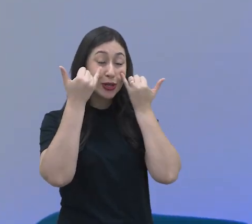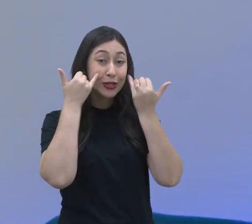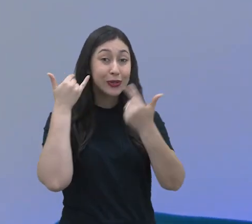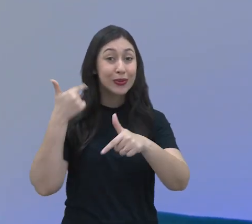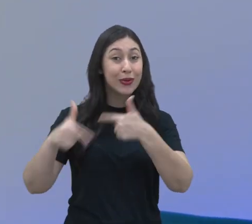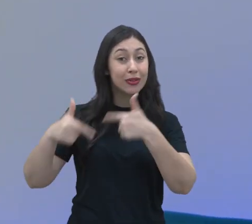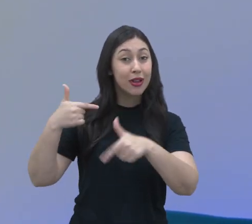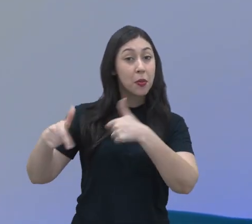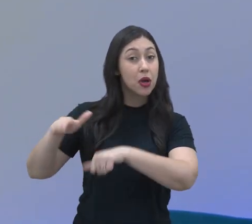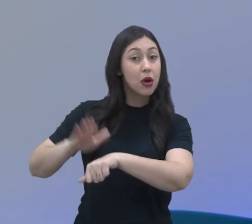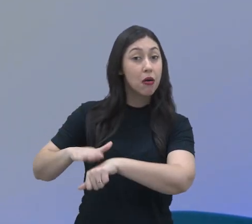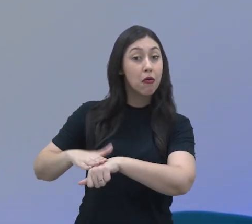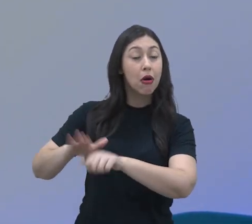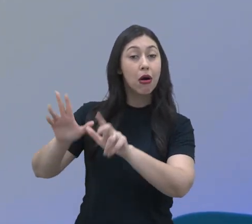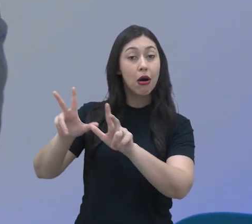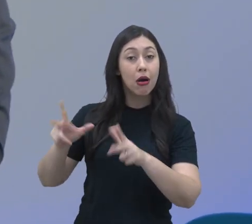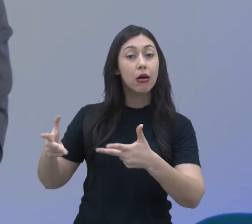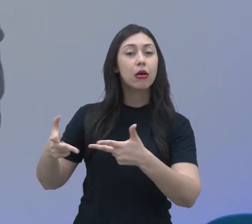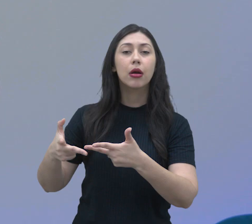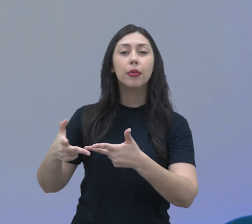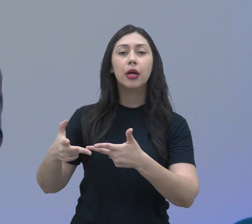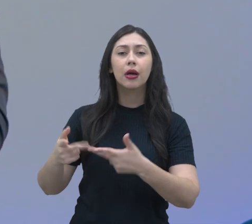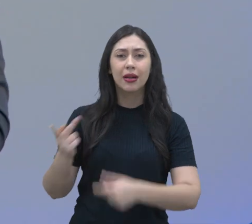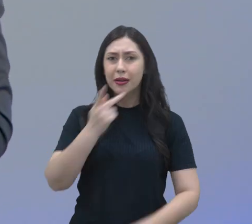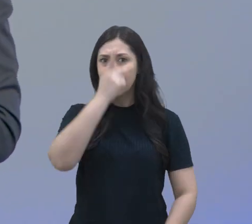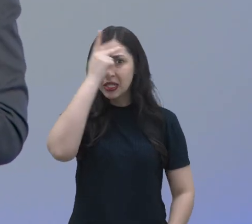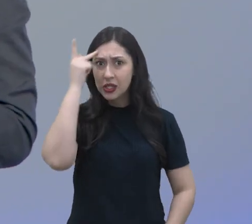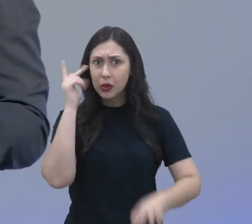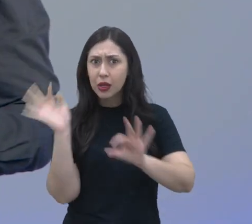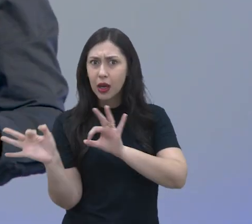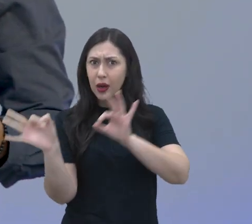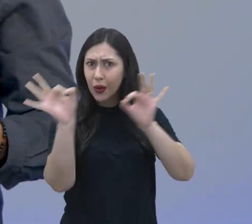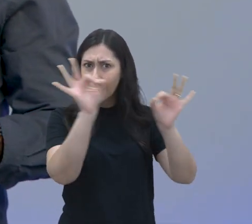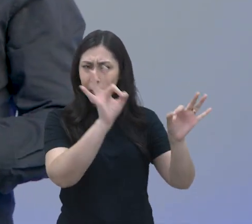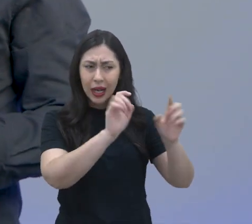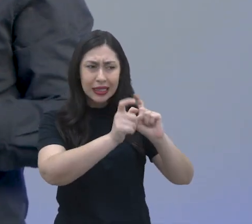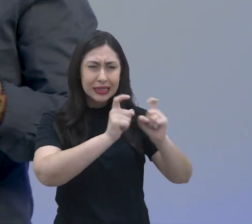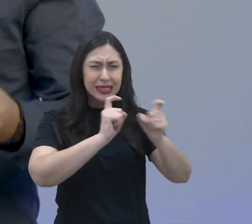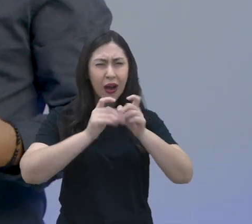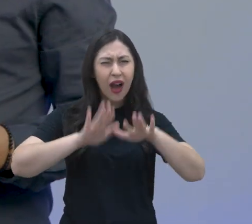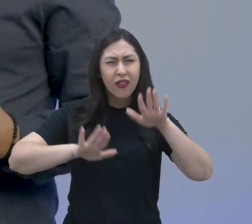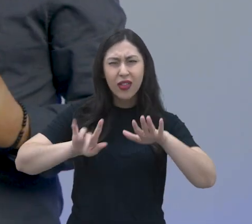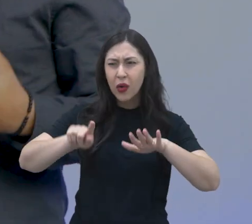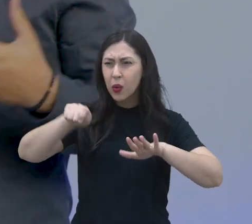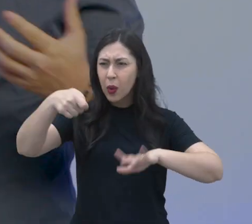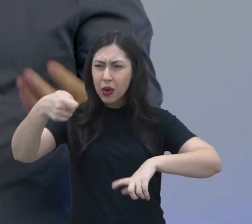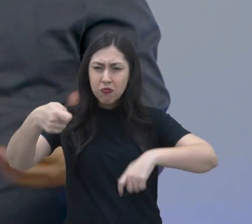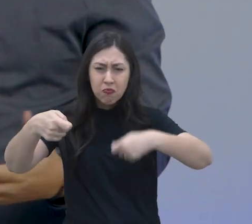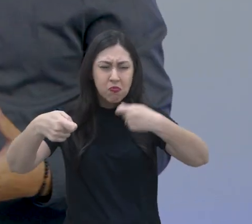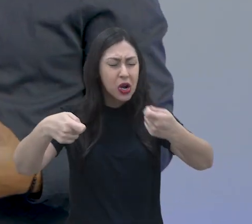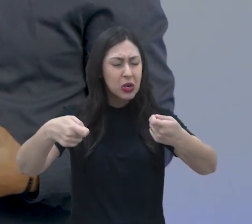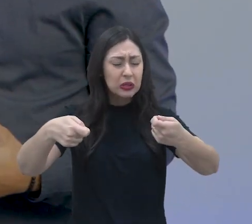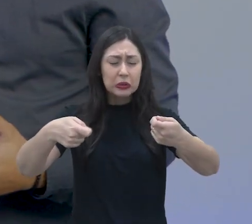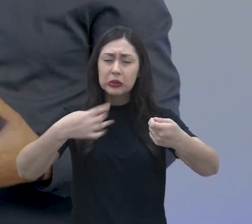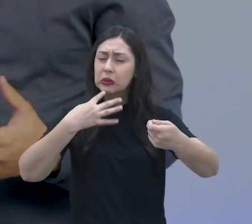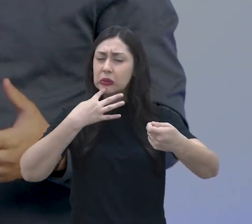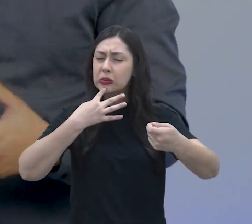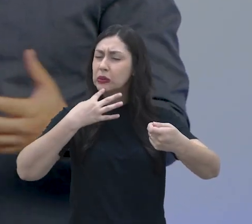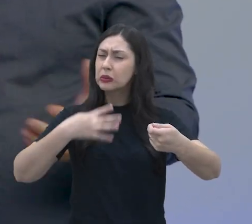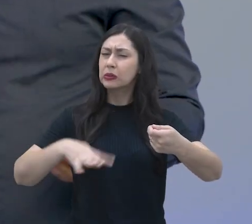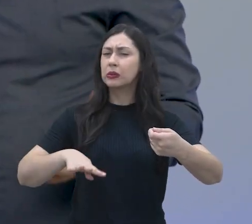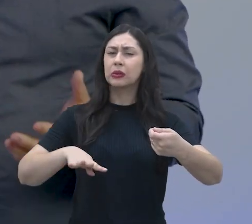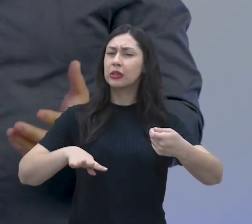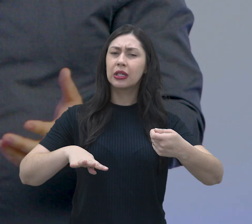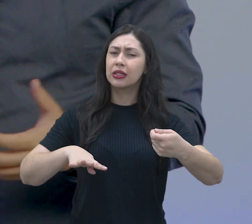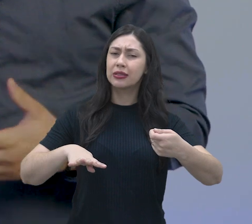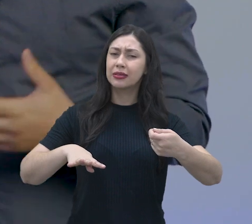informações sobre os trabalhos realizados aqui na Câmara. Quem acompanha as sessões pode se deparar muitas vezes com uma palavra ou outra que não